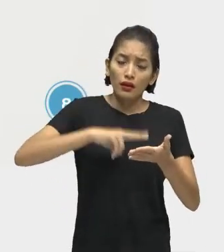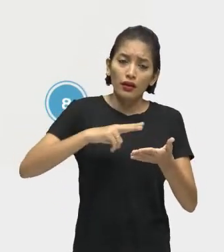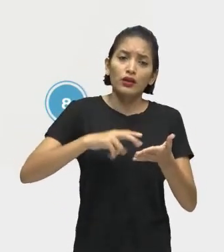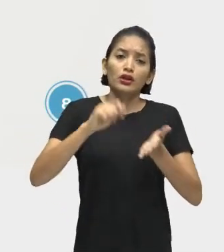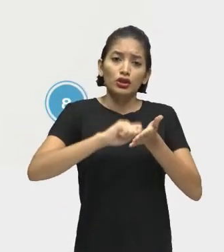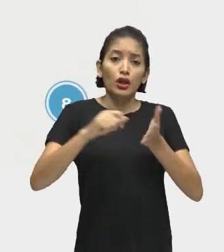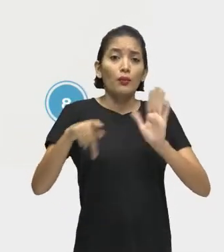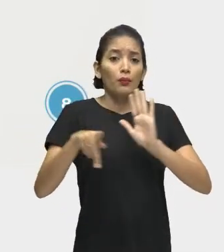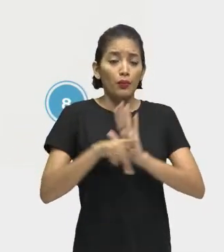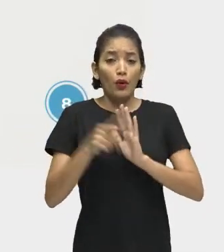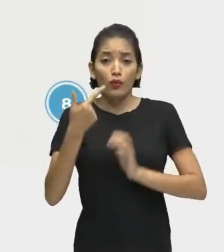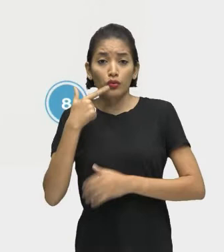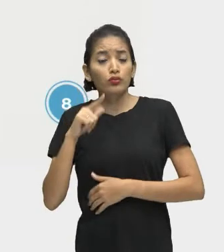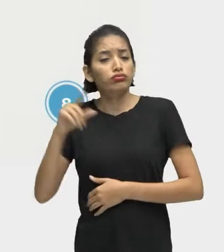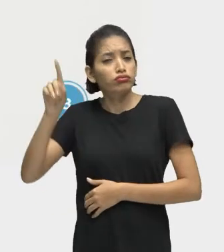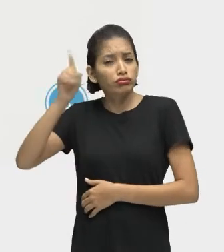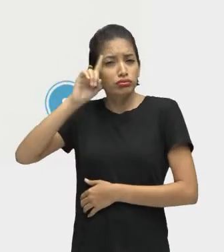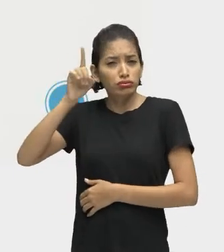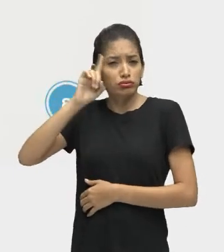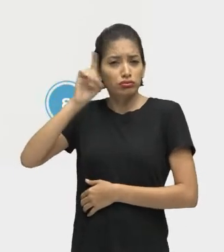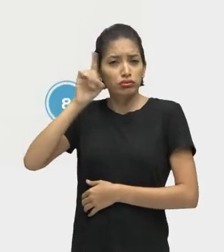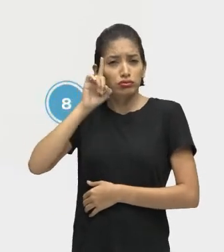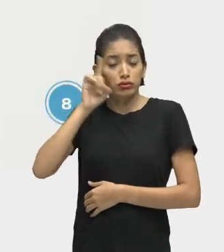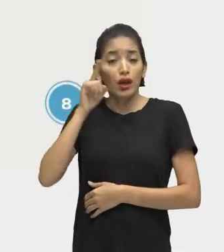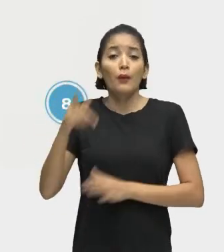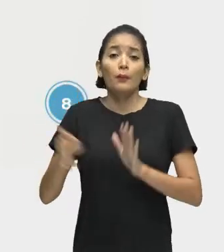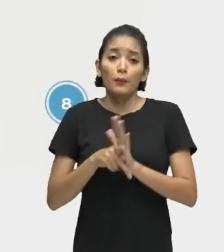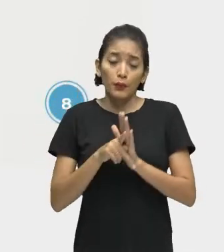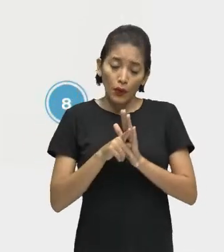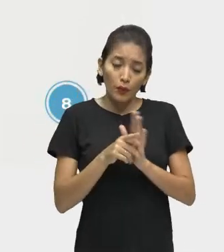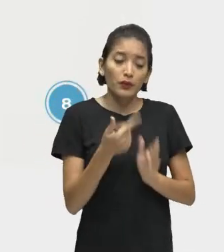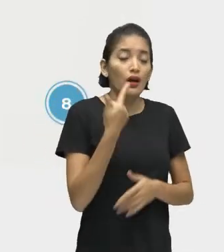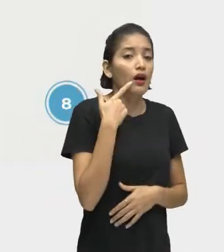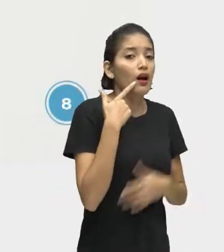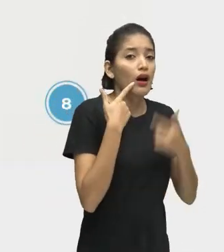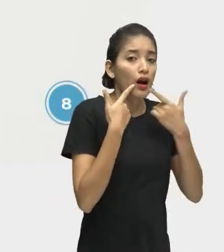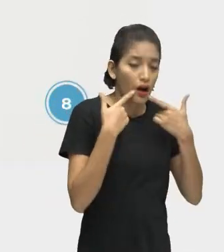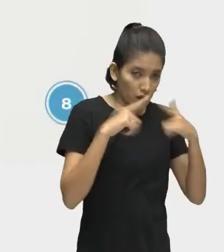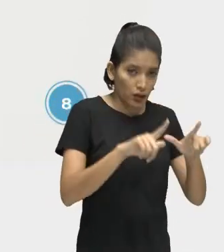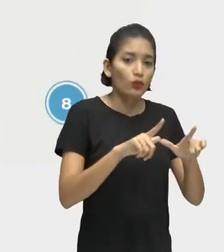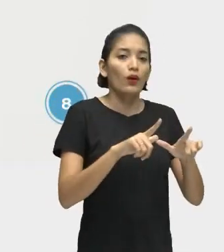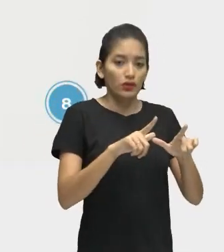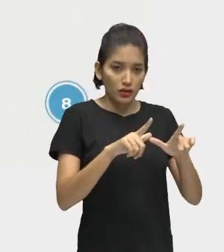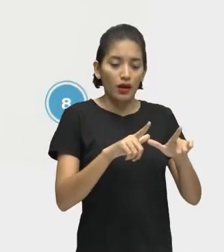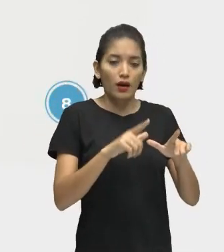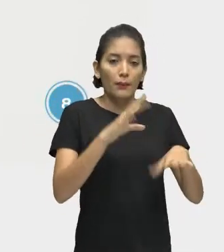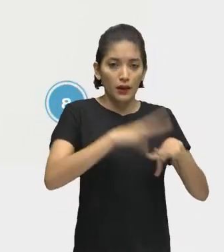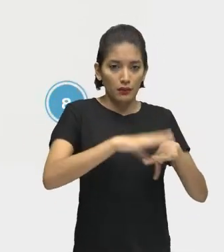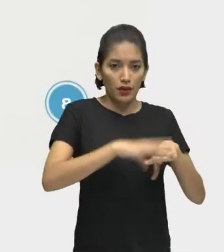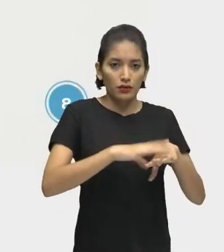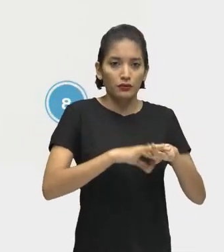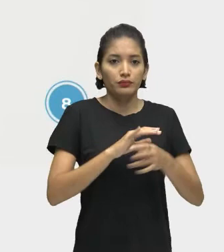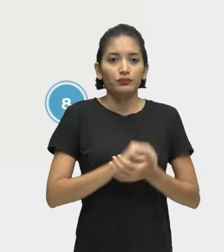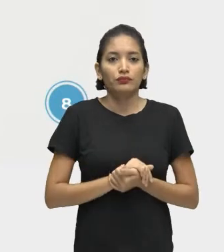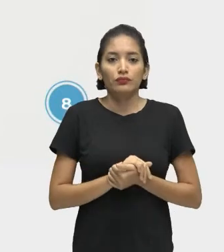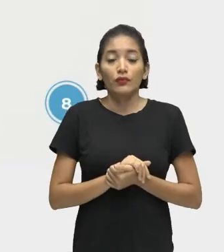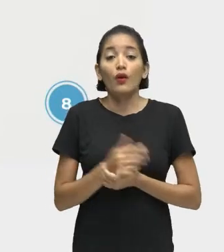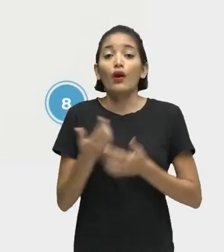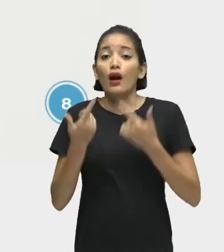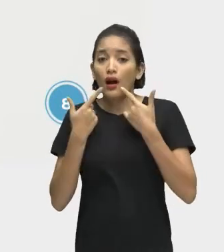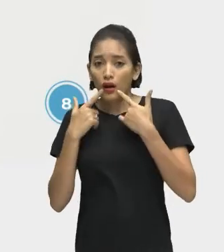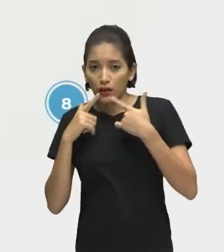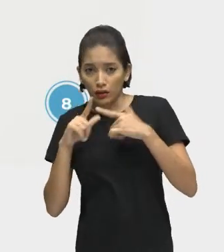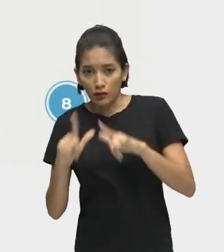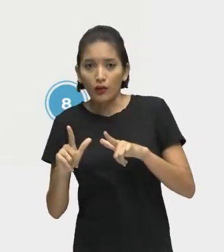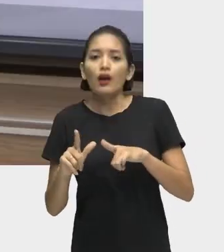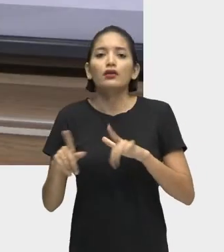escritas na linguagem do nosso dia a dia para a linguagem matemática, a álgebra. E é o que a gente acabou de